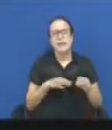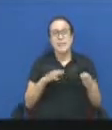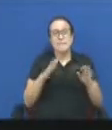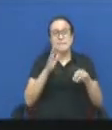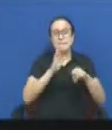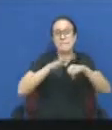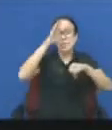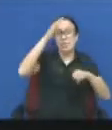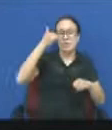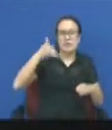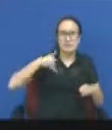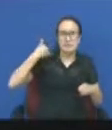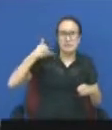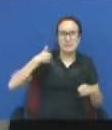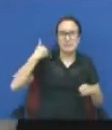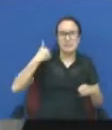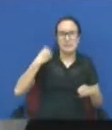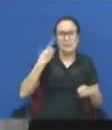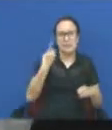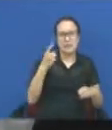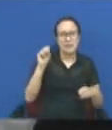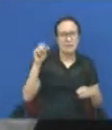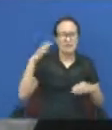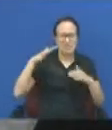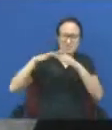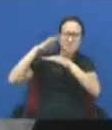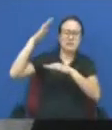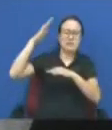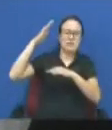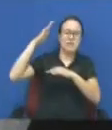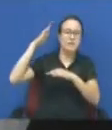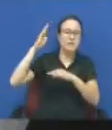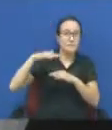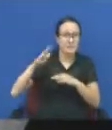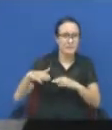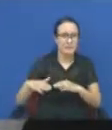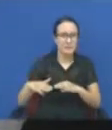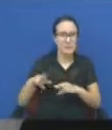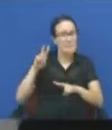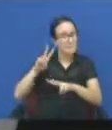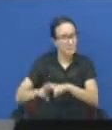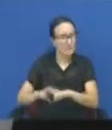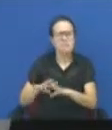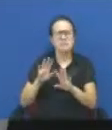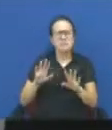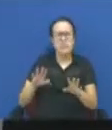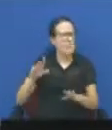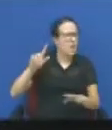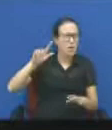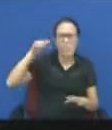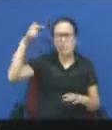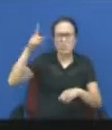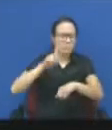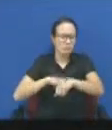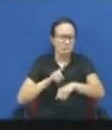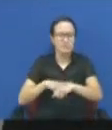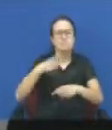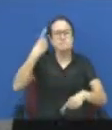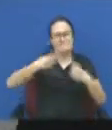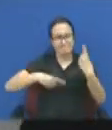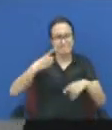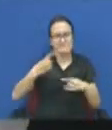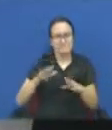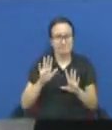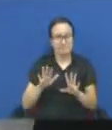E isso é uma outra discussão que, no outro momento, nós vamos ter oportunidade de discutir. Mas que fique bem